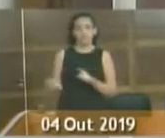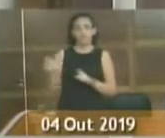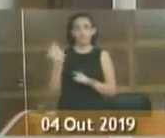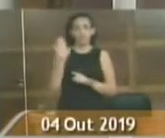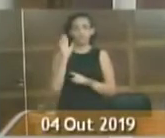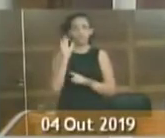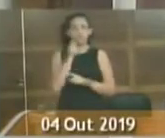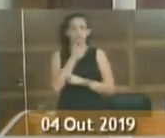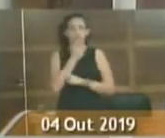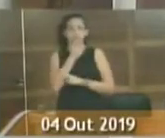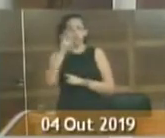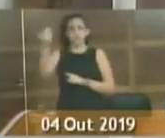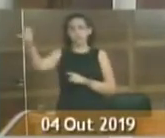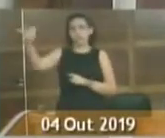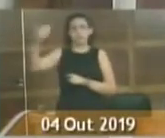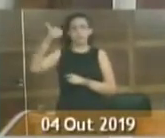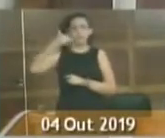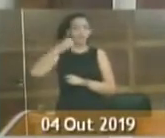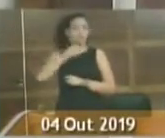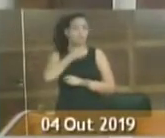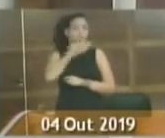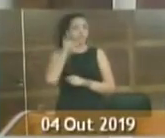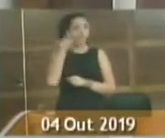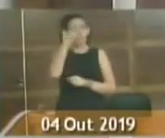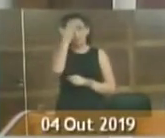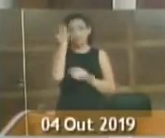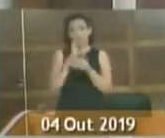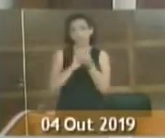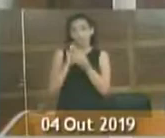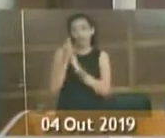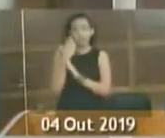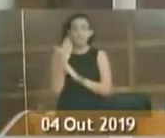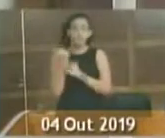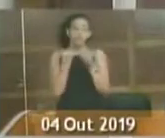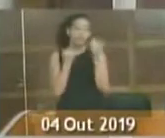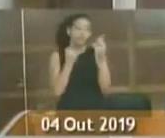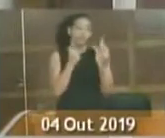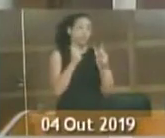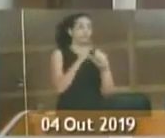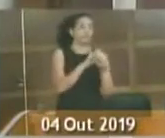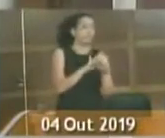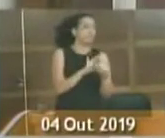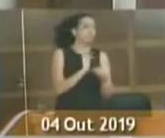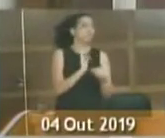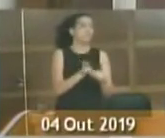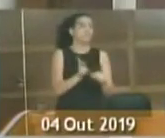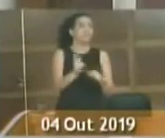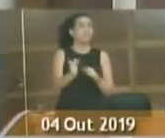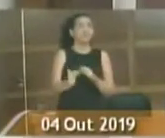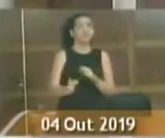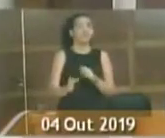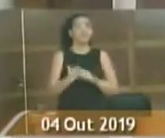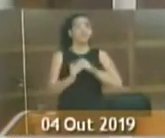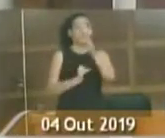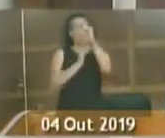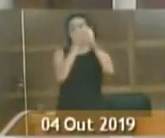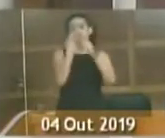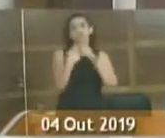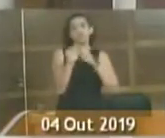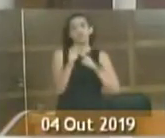já trouxeram novidade que ninguém aqui sabe sobre outra doença já, a gente está sempre à frente. Porque a gente só